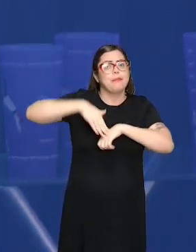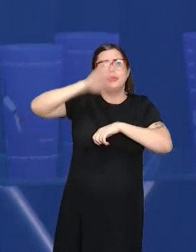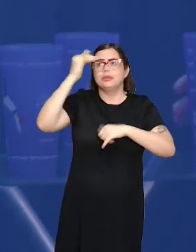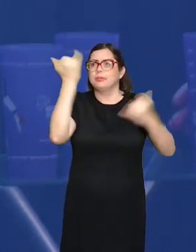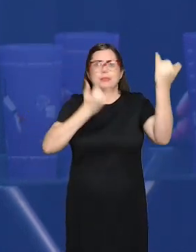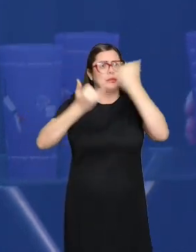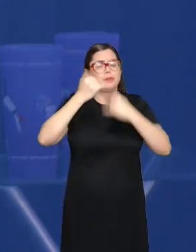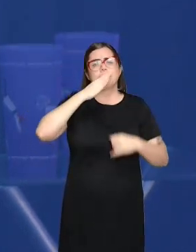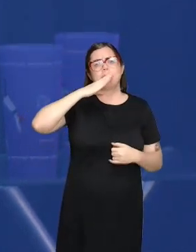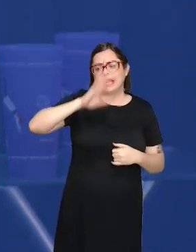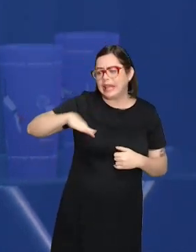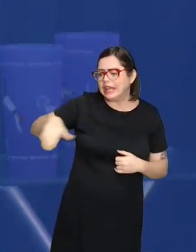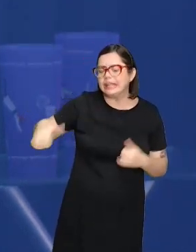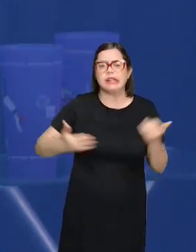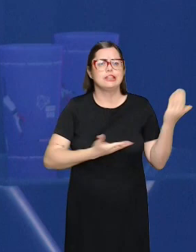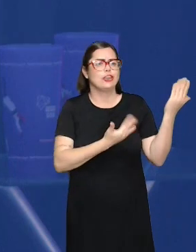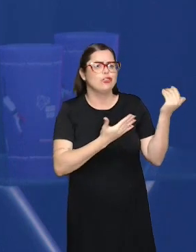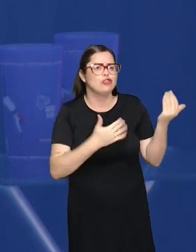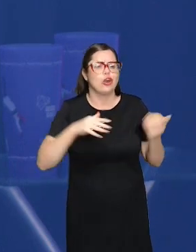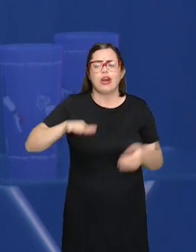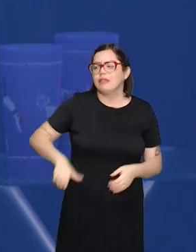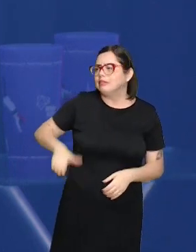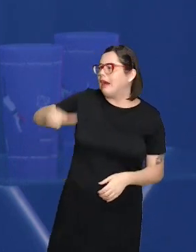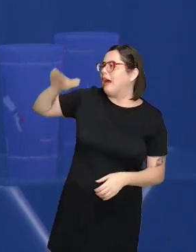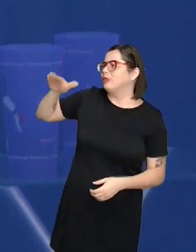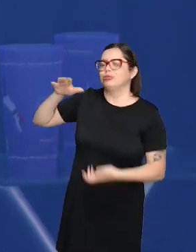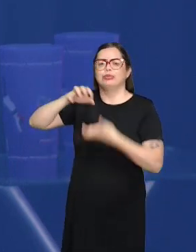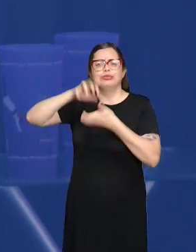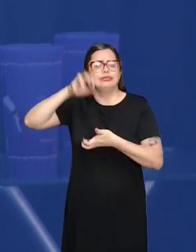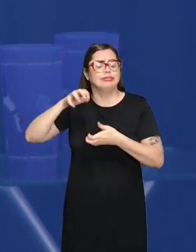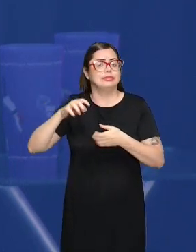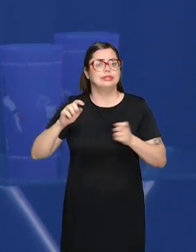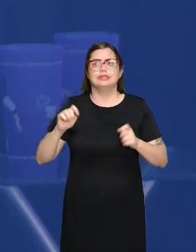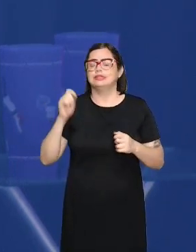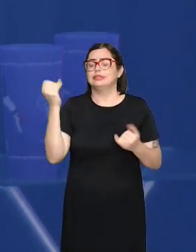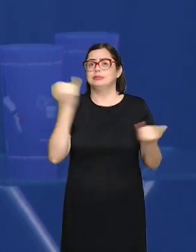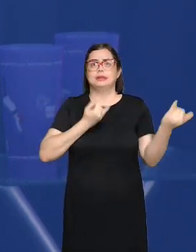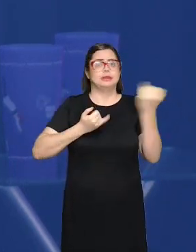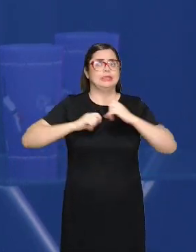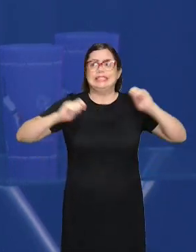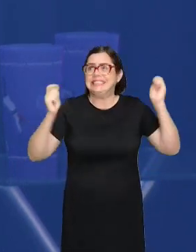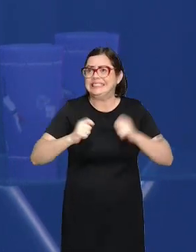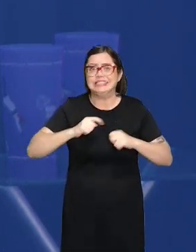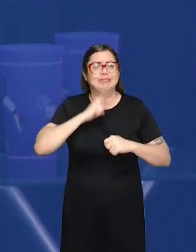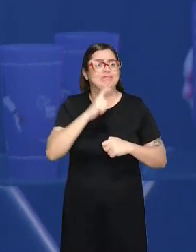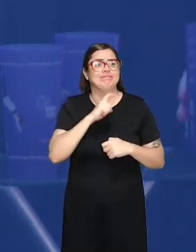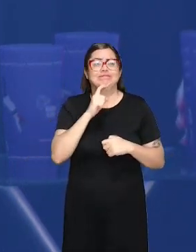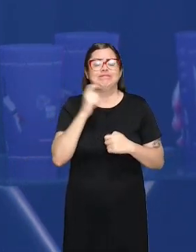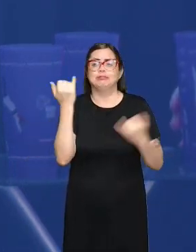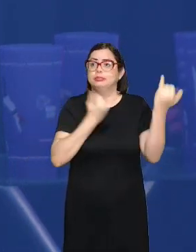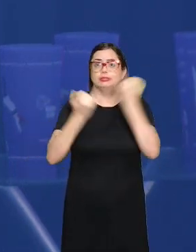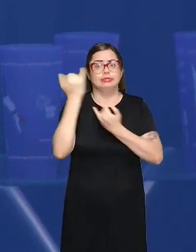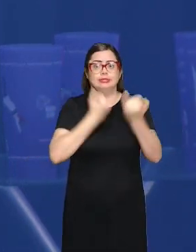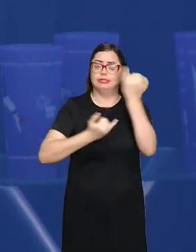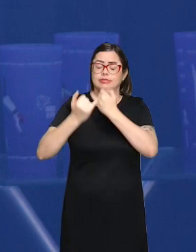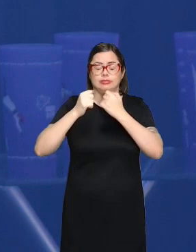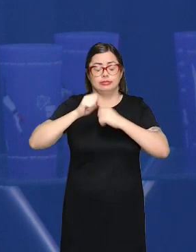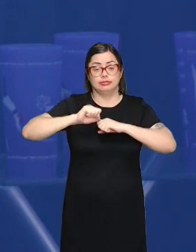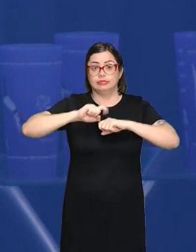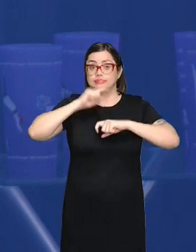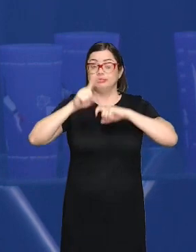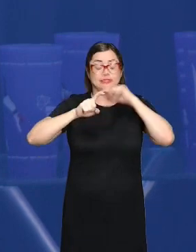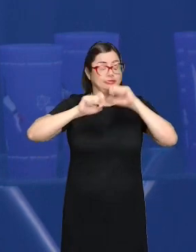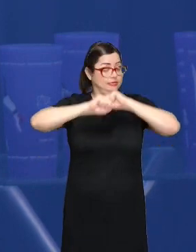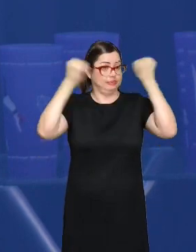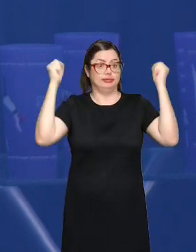crianças, jovens, adultos, idosos, a gente não tem capacidade de processar essa quantidade de informação. Então, o que a internet ela acabou fazendo, e essa